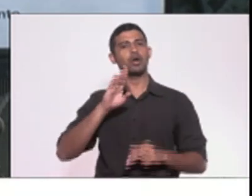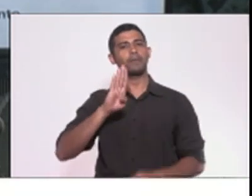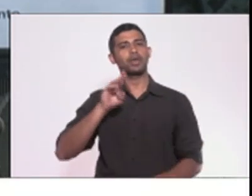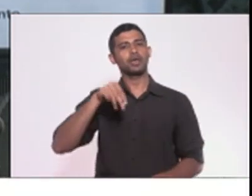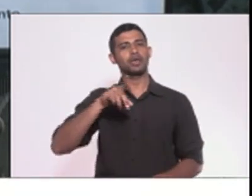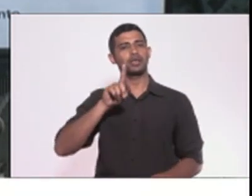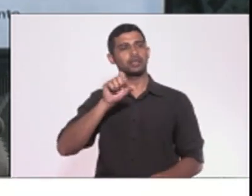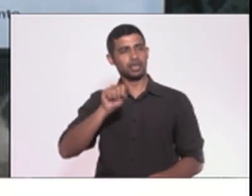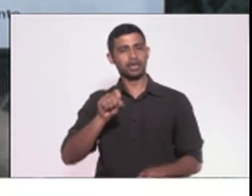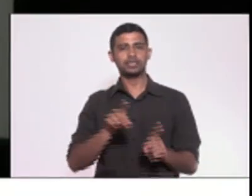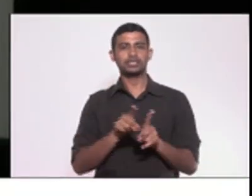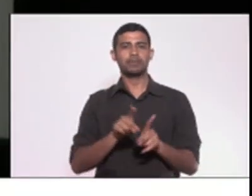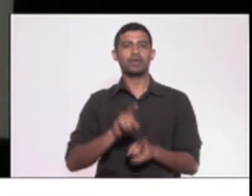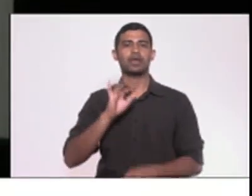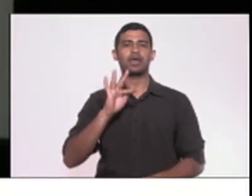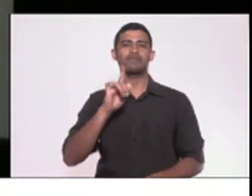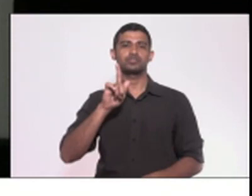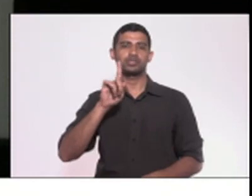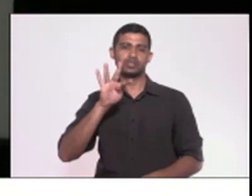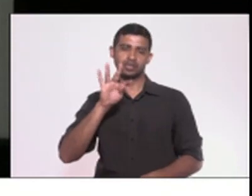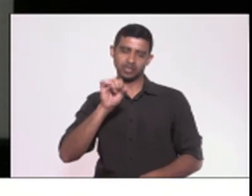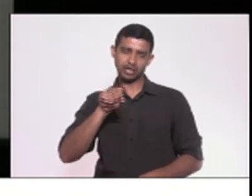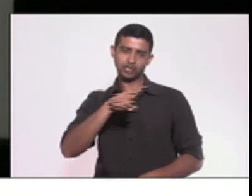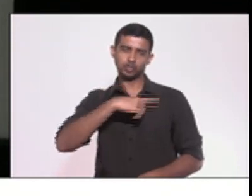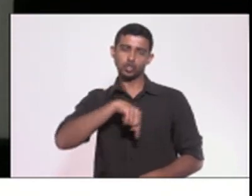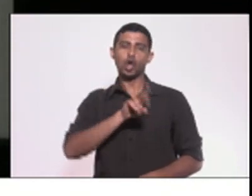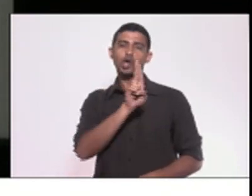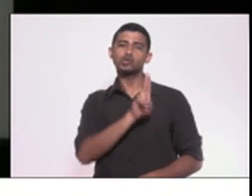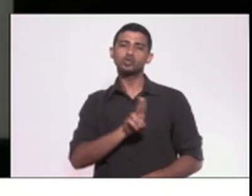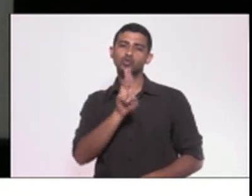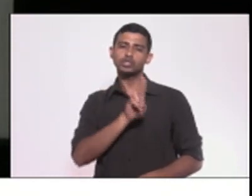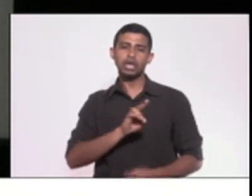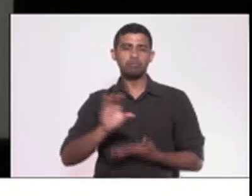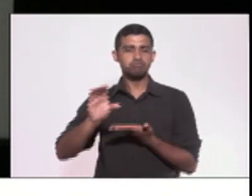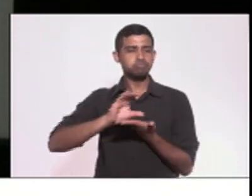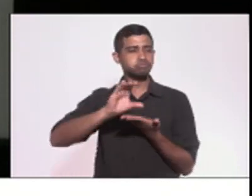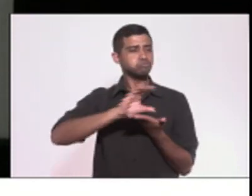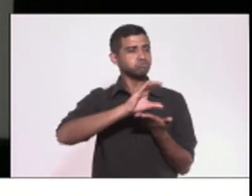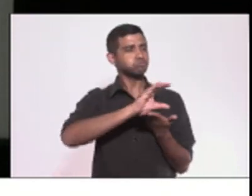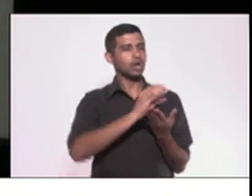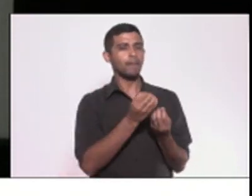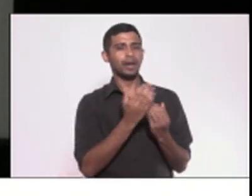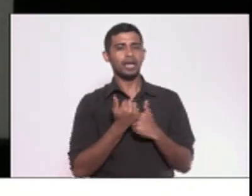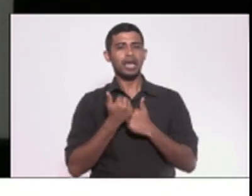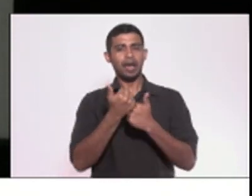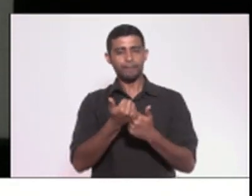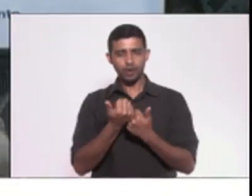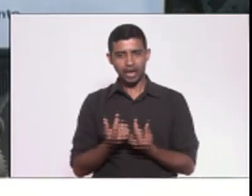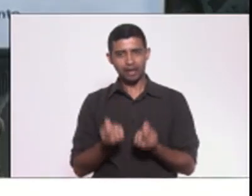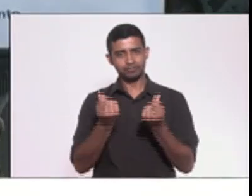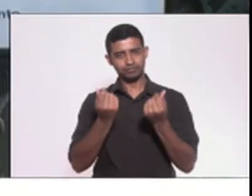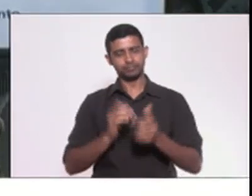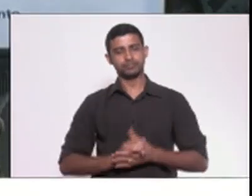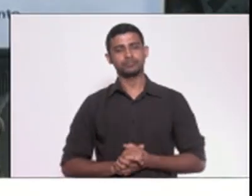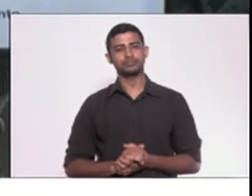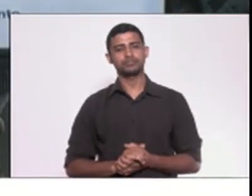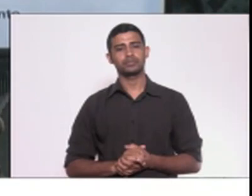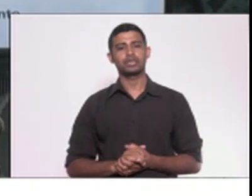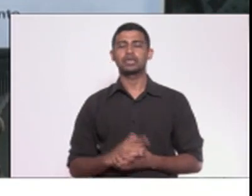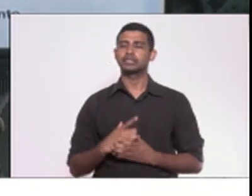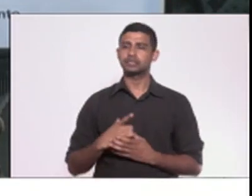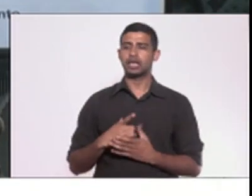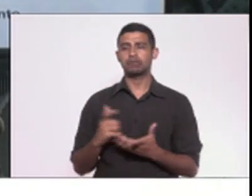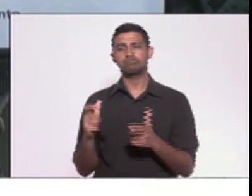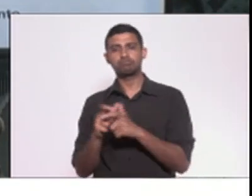próprio FGTS, são recursos que nós utilizamos para apoiar financeiramente micro,